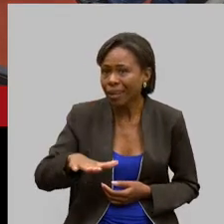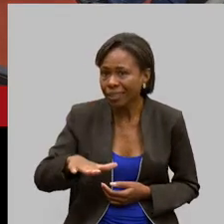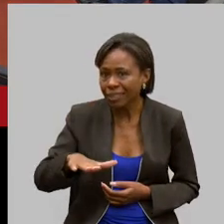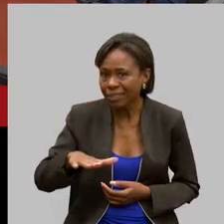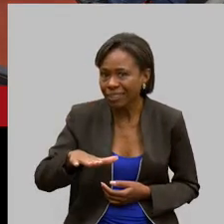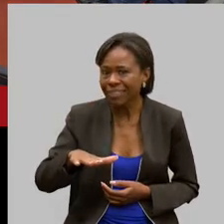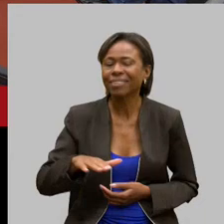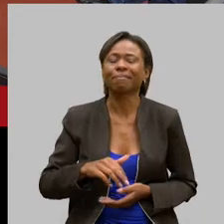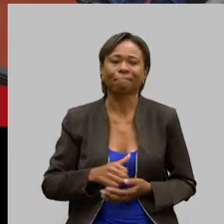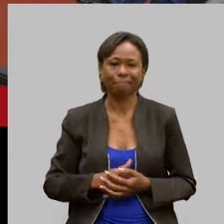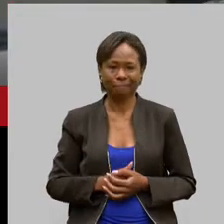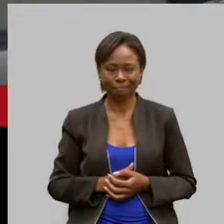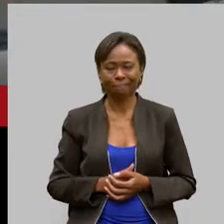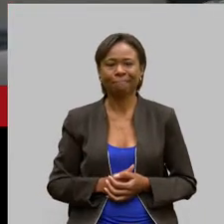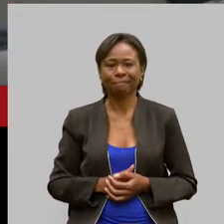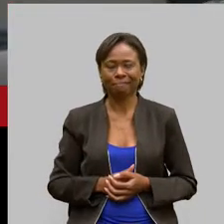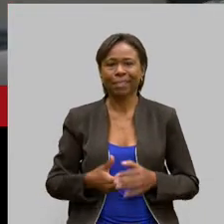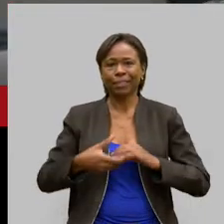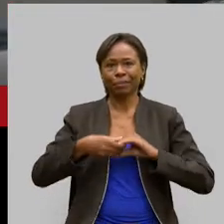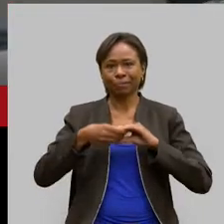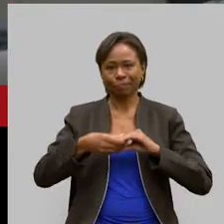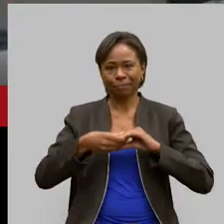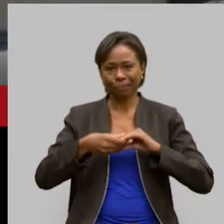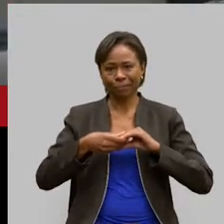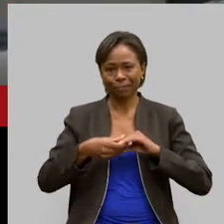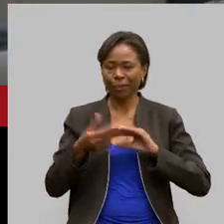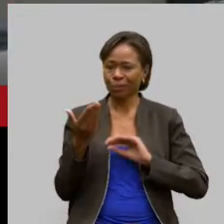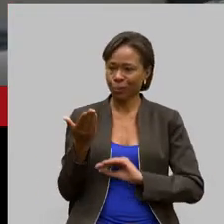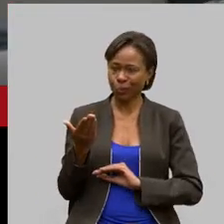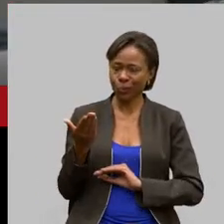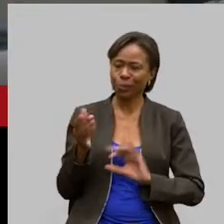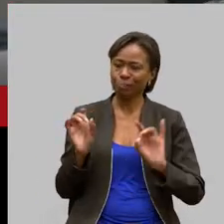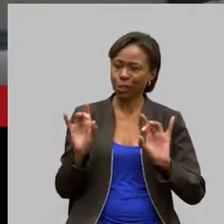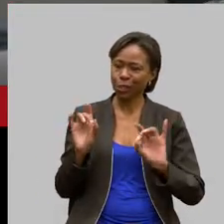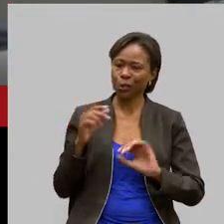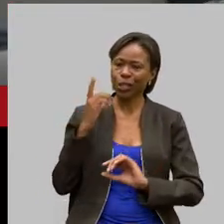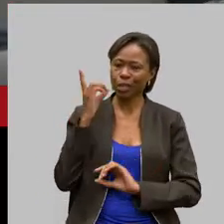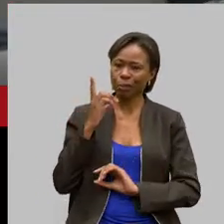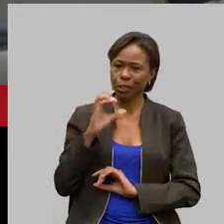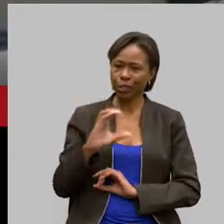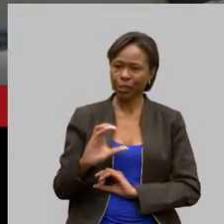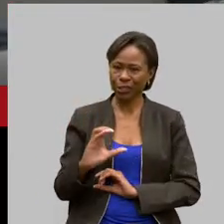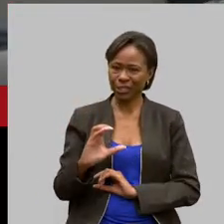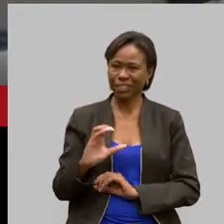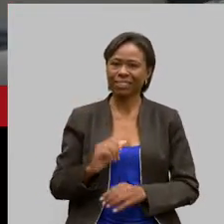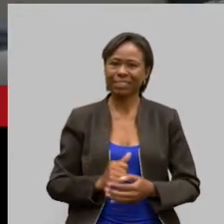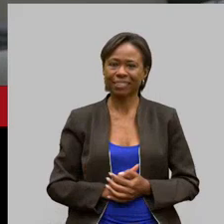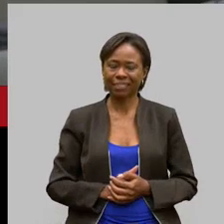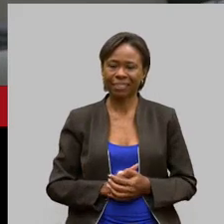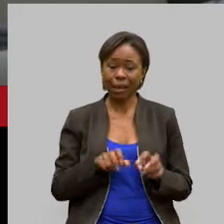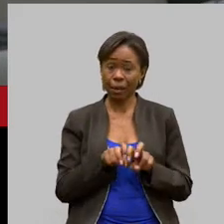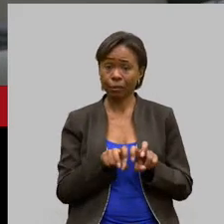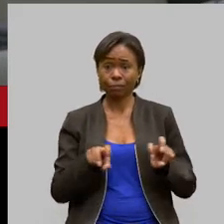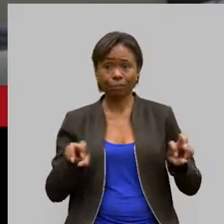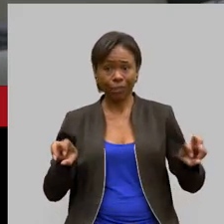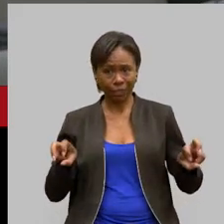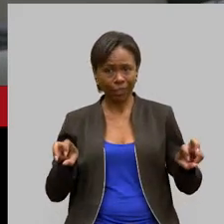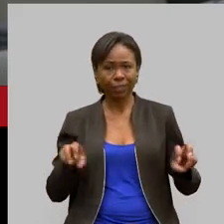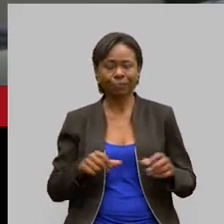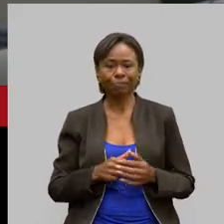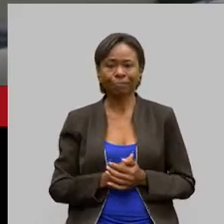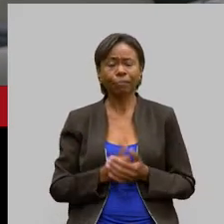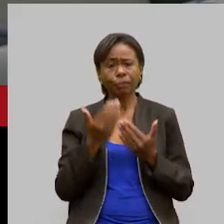boa tarde quero cumprimentar o nosso Nobre deputado Cristiano Silveira é a mesa composta